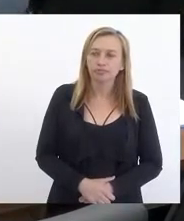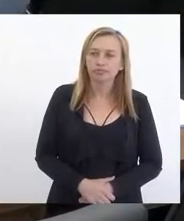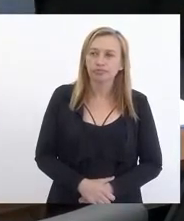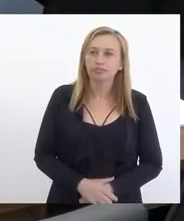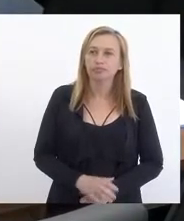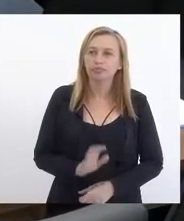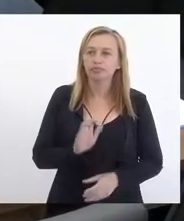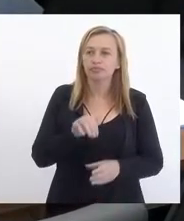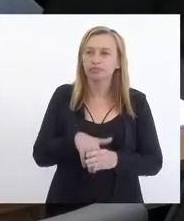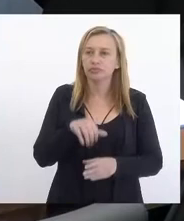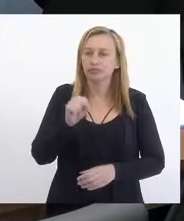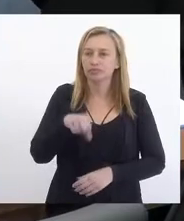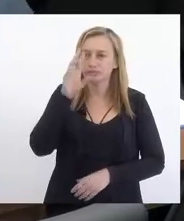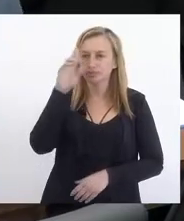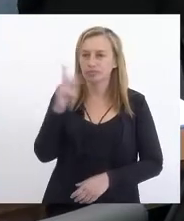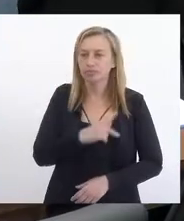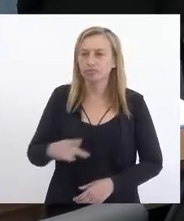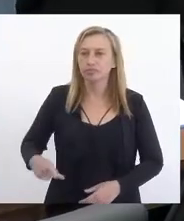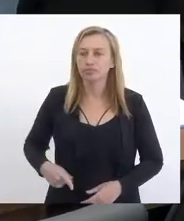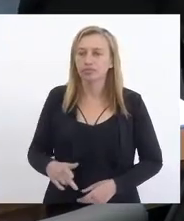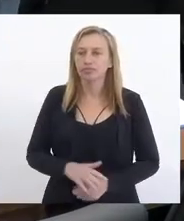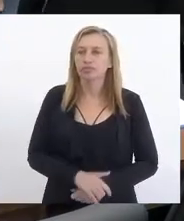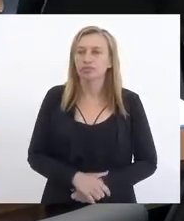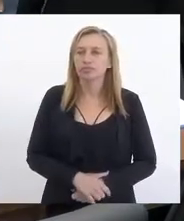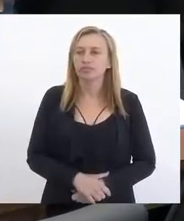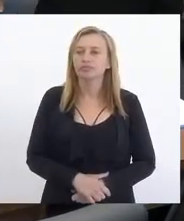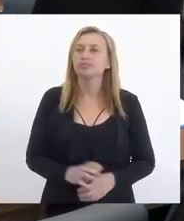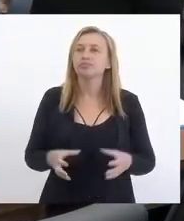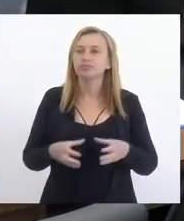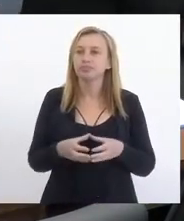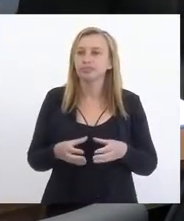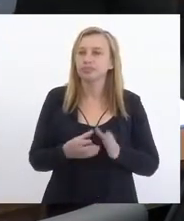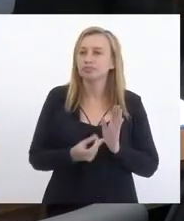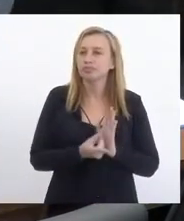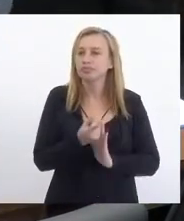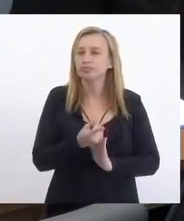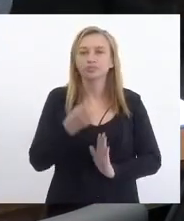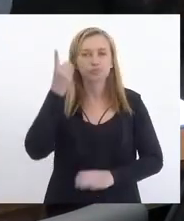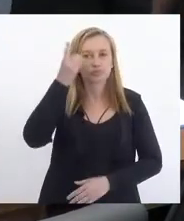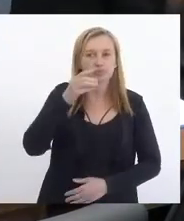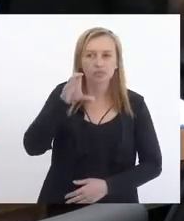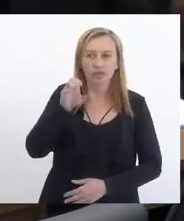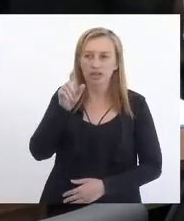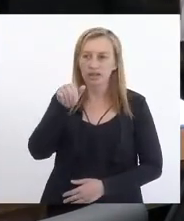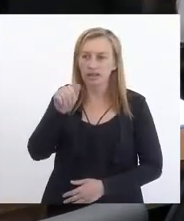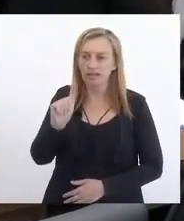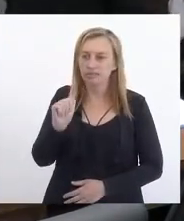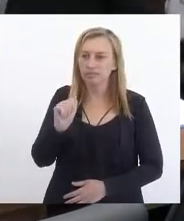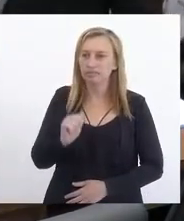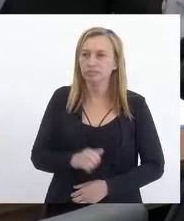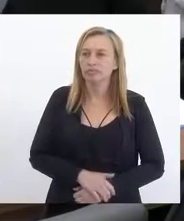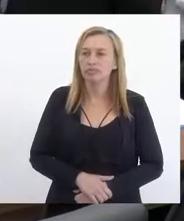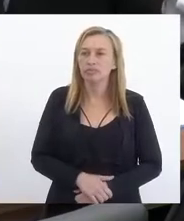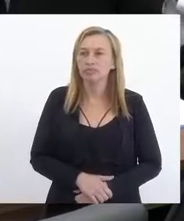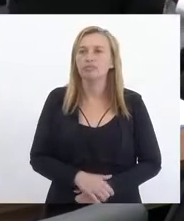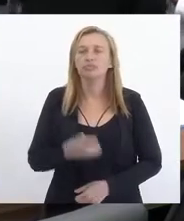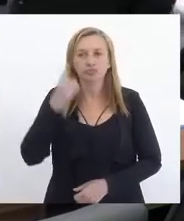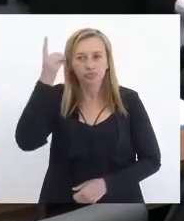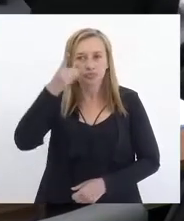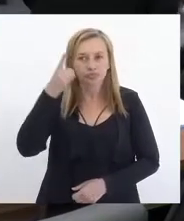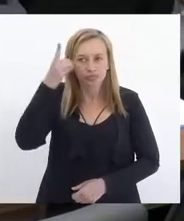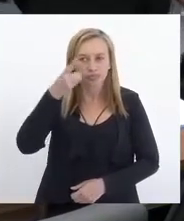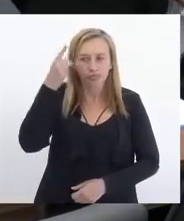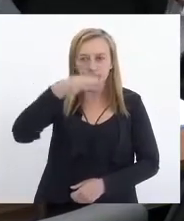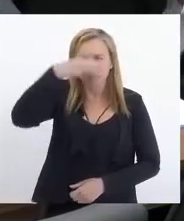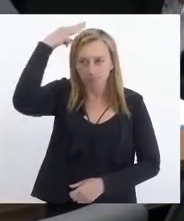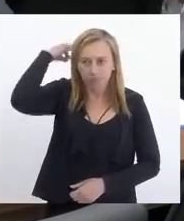Voto favorável, senhor presidente. Pela Comissão de Orçamento, deputado Márcio Canella. Deputado Márcio Canella,